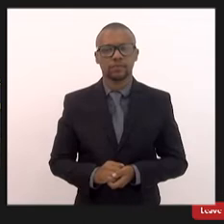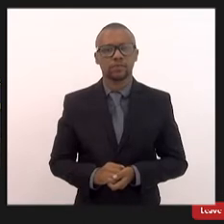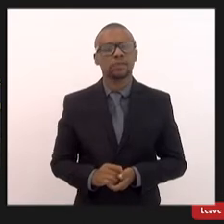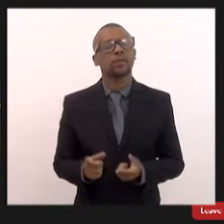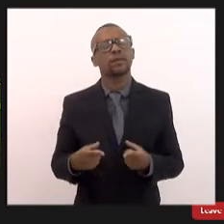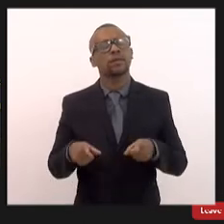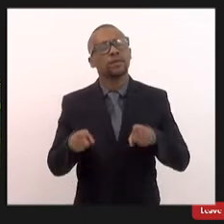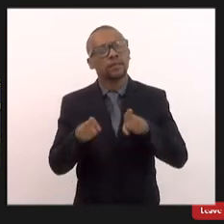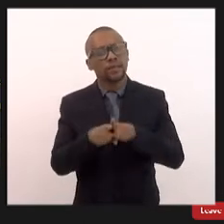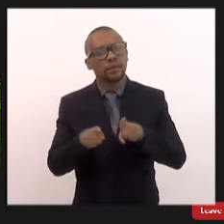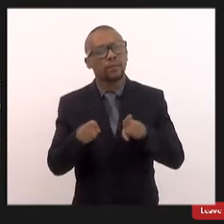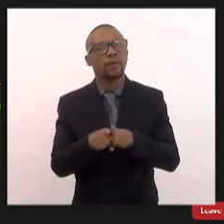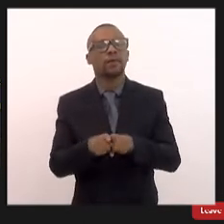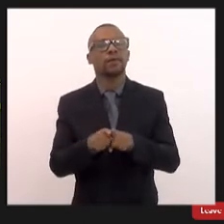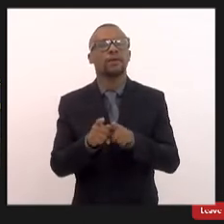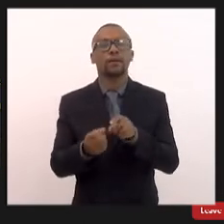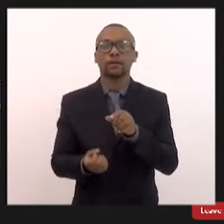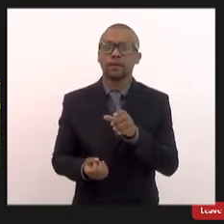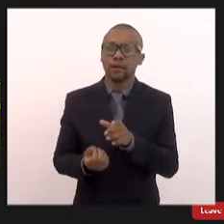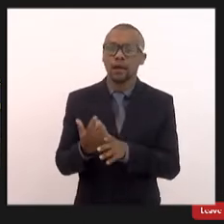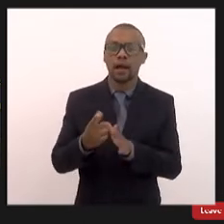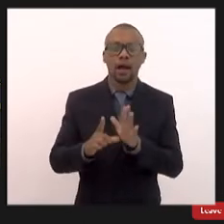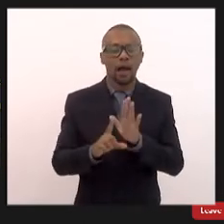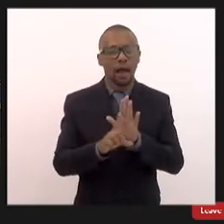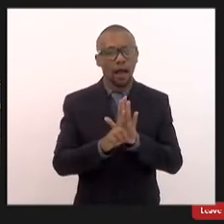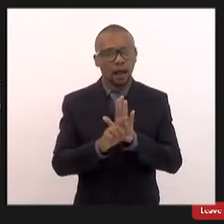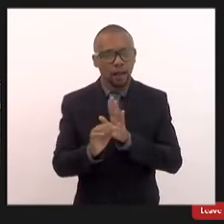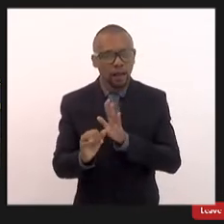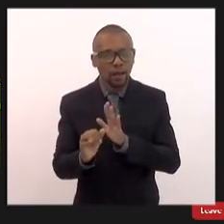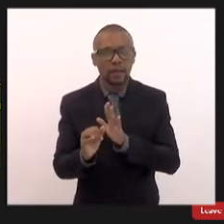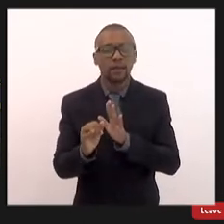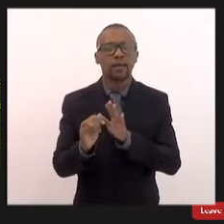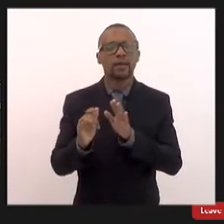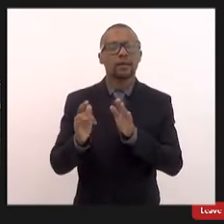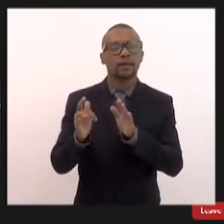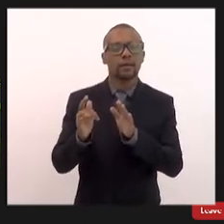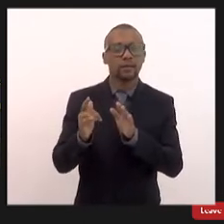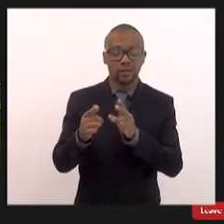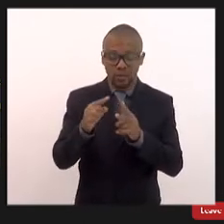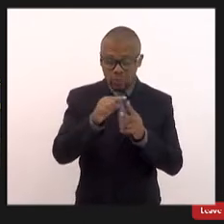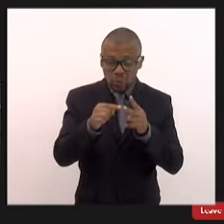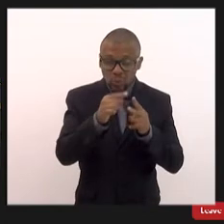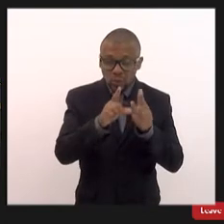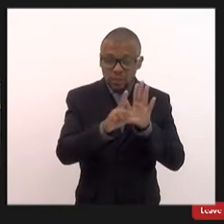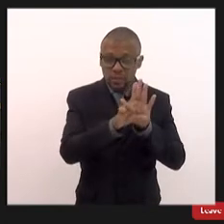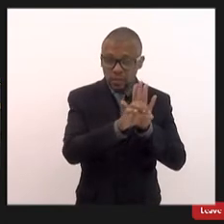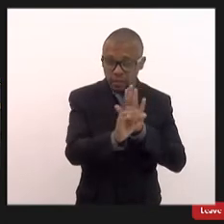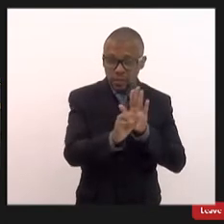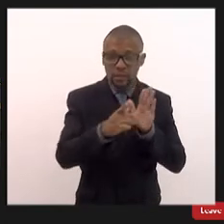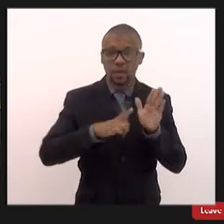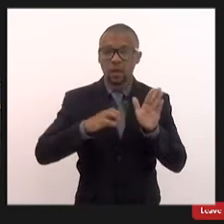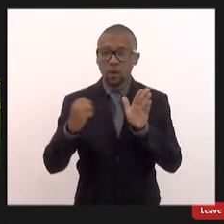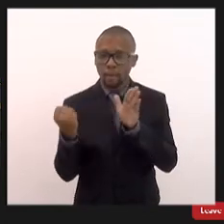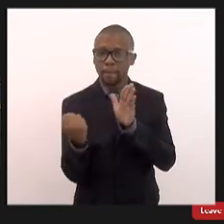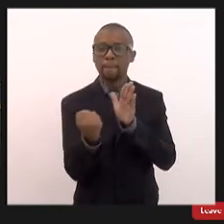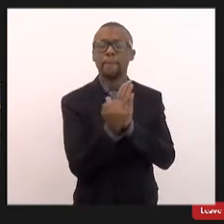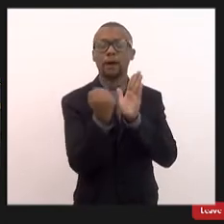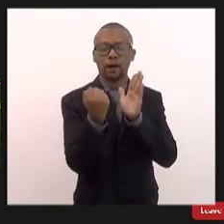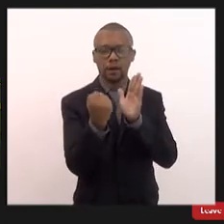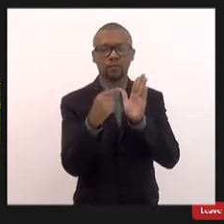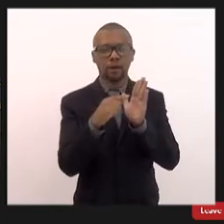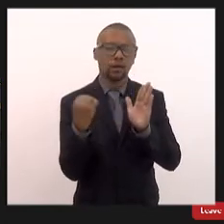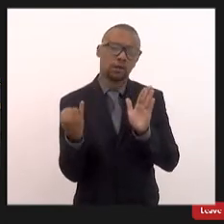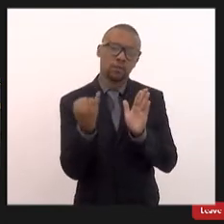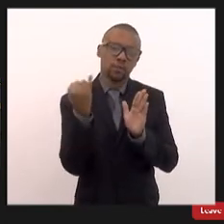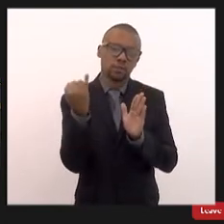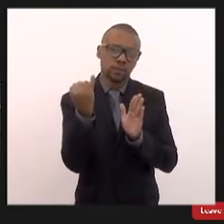também a Lei da Agricultura Urbana. Então, duas legislações que estabelecem marcos importantes que a